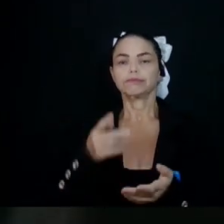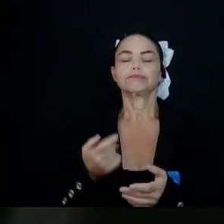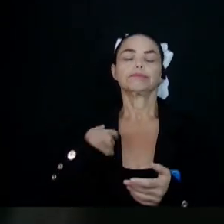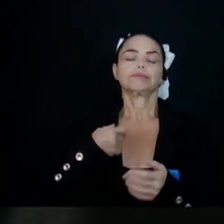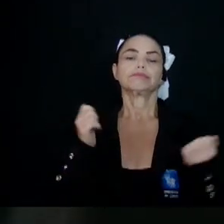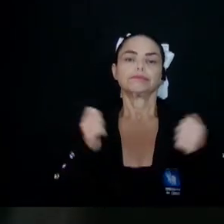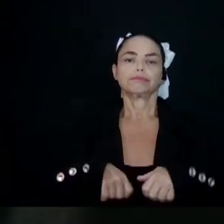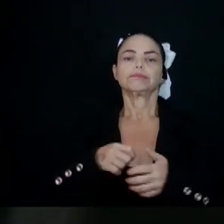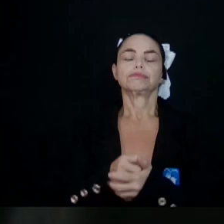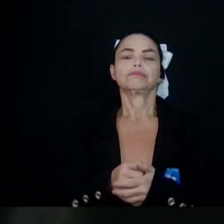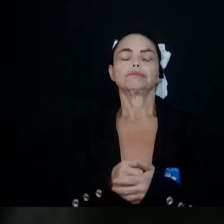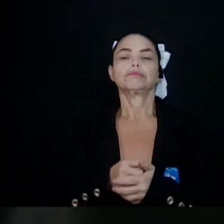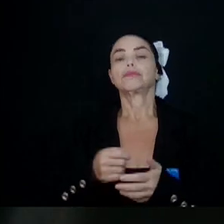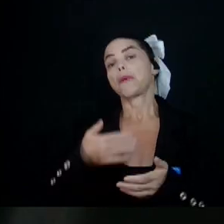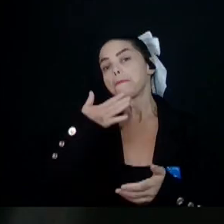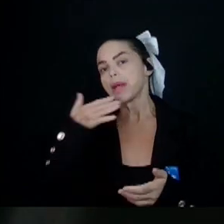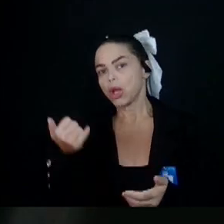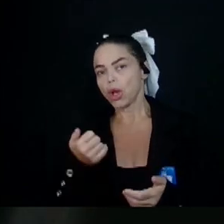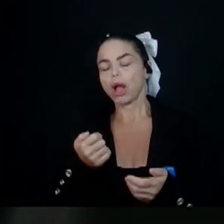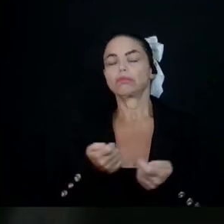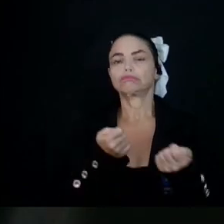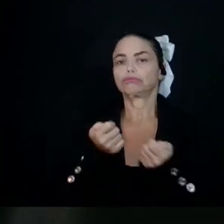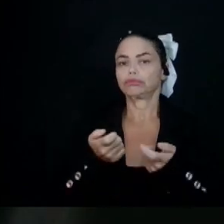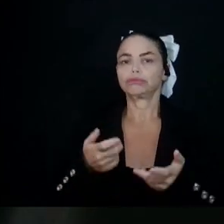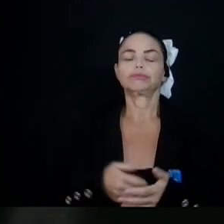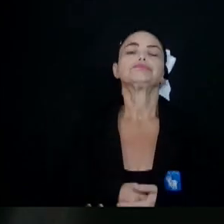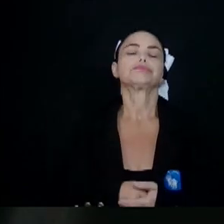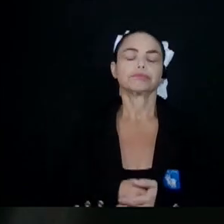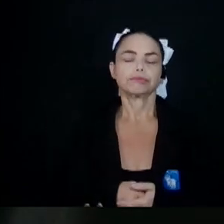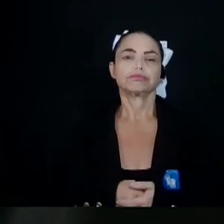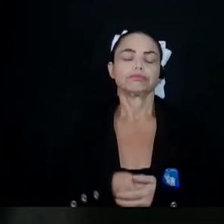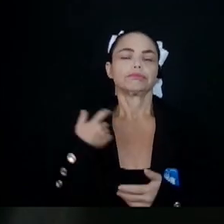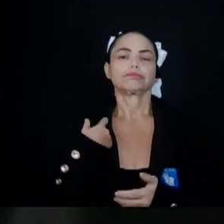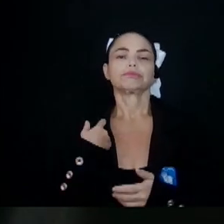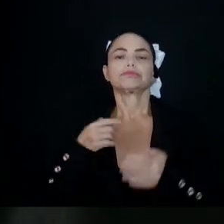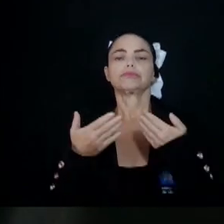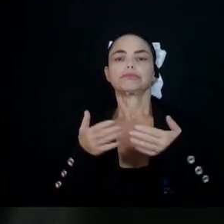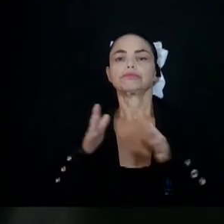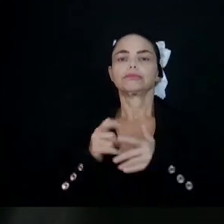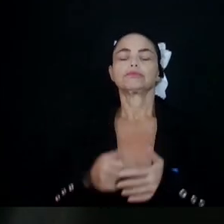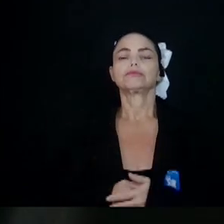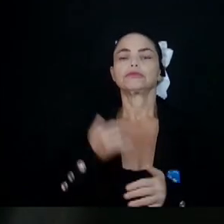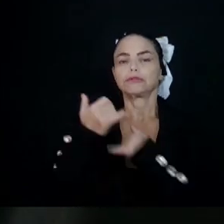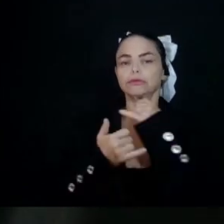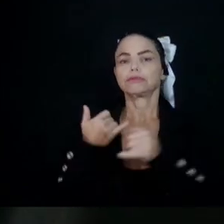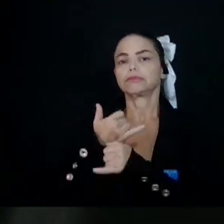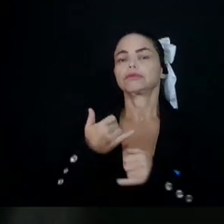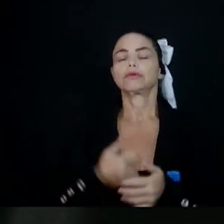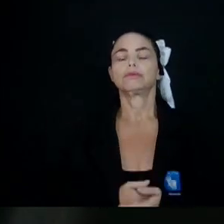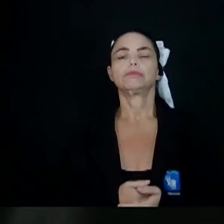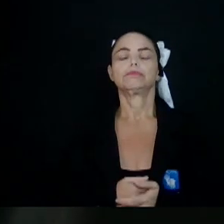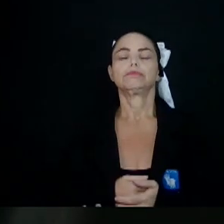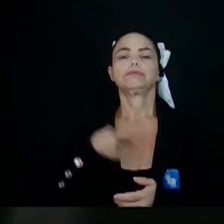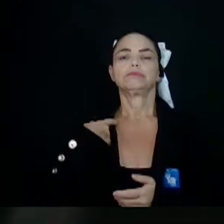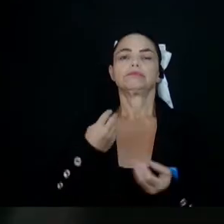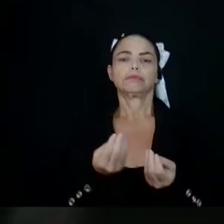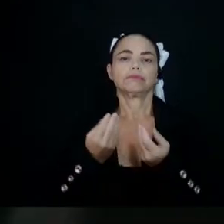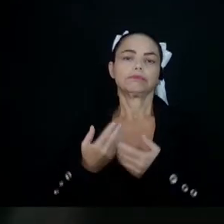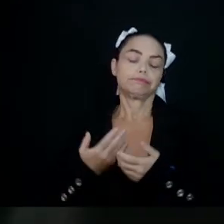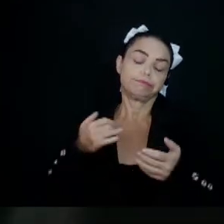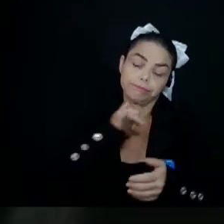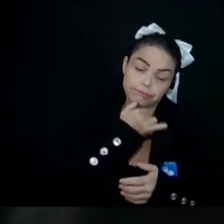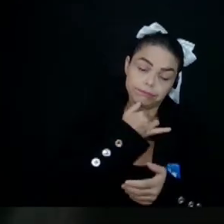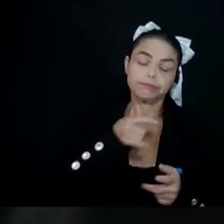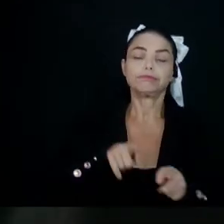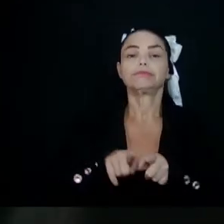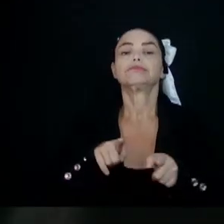poder frear um pouquinho essa abertura que a internet tem nos proporcionado e, infelizmente,